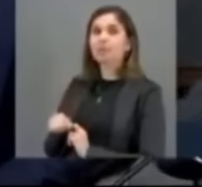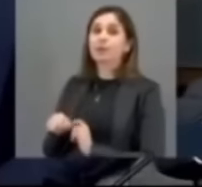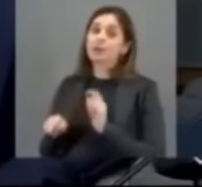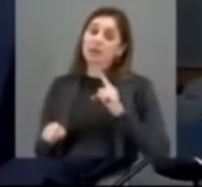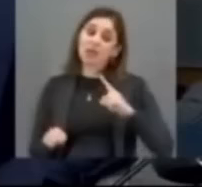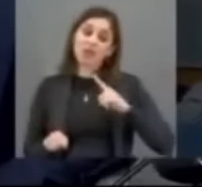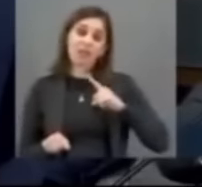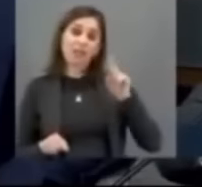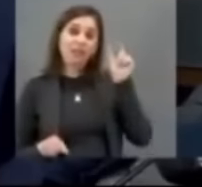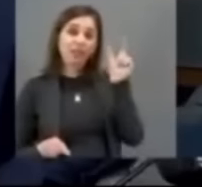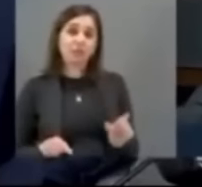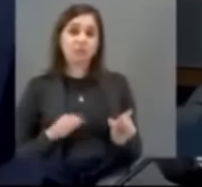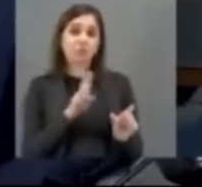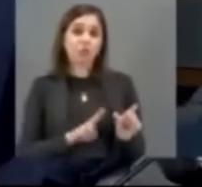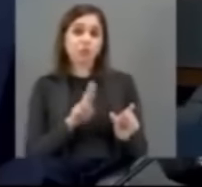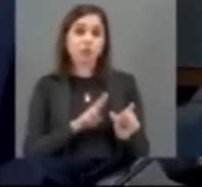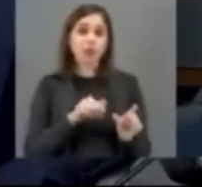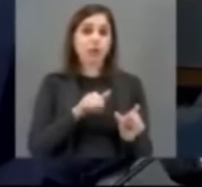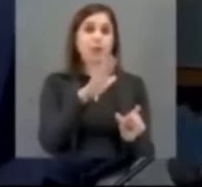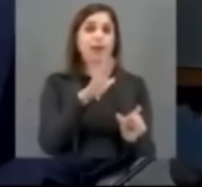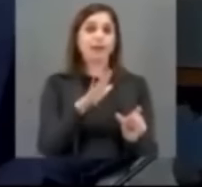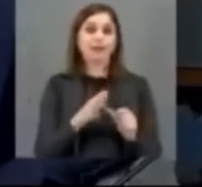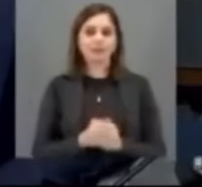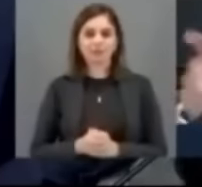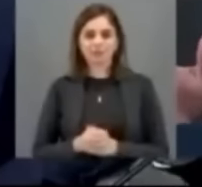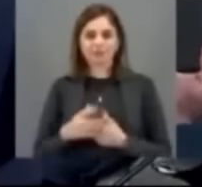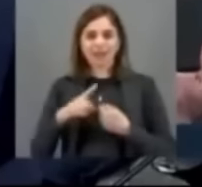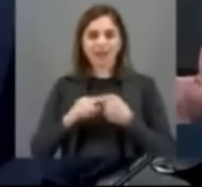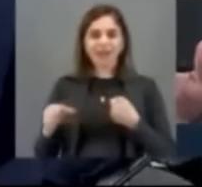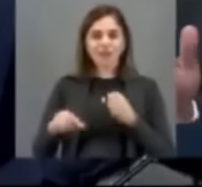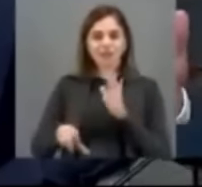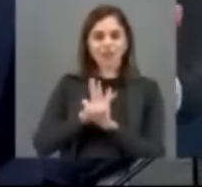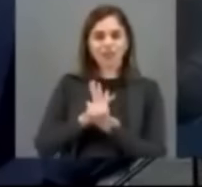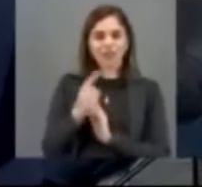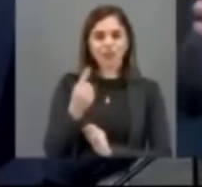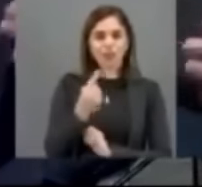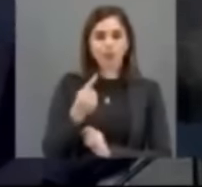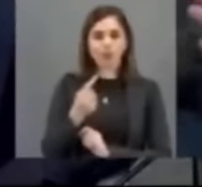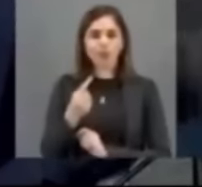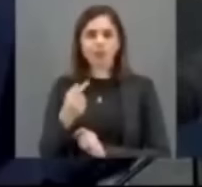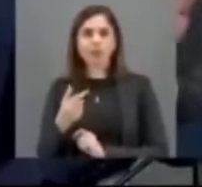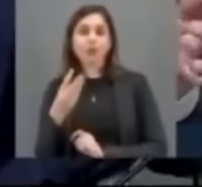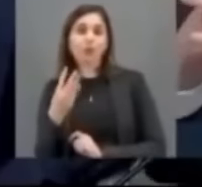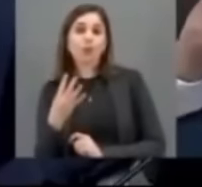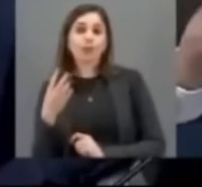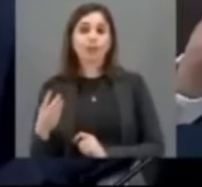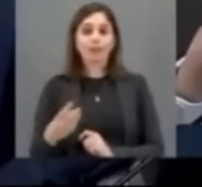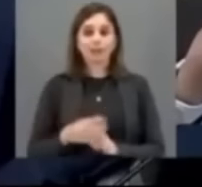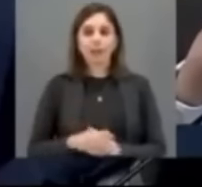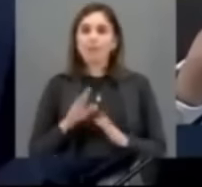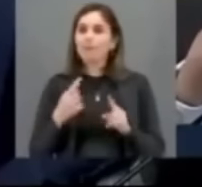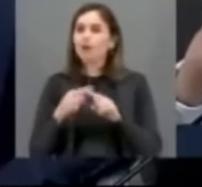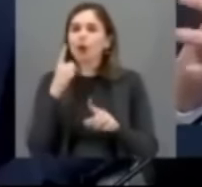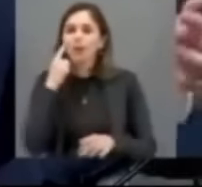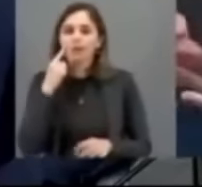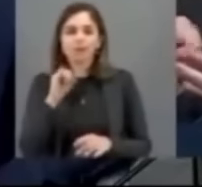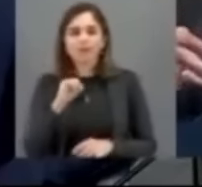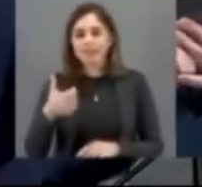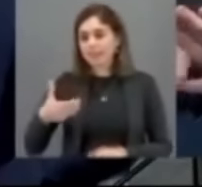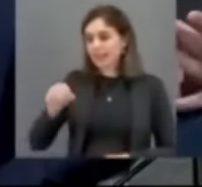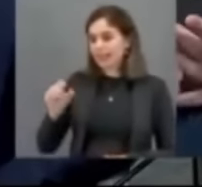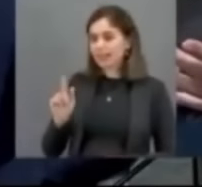28 da Lei 11343 por quê se o cara tá com 10 g de uma conha senhor presidente